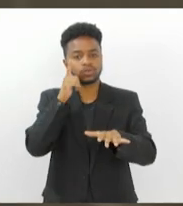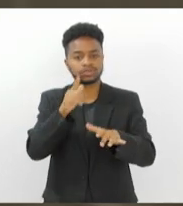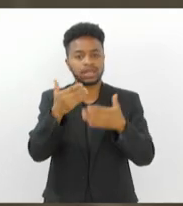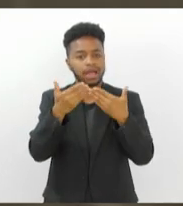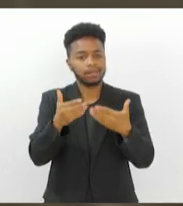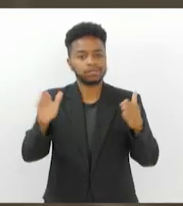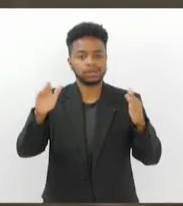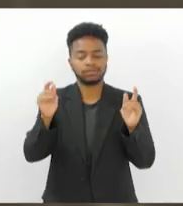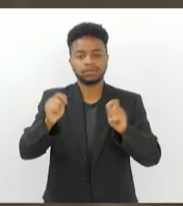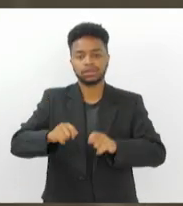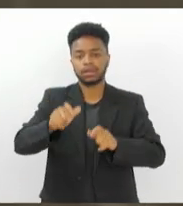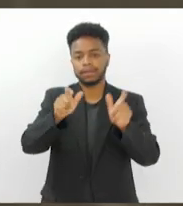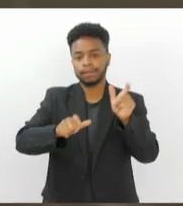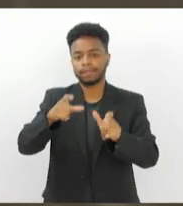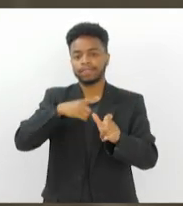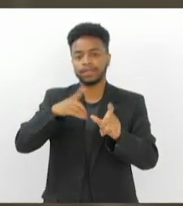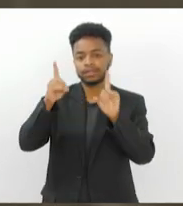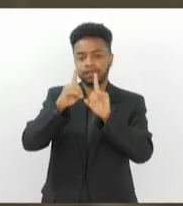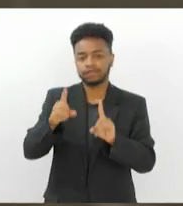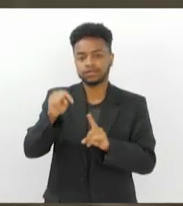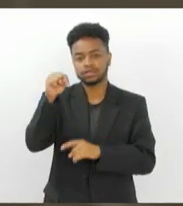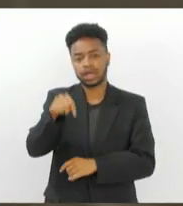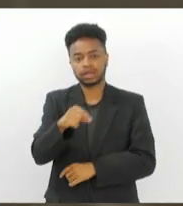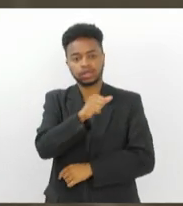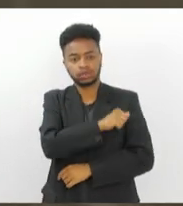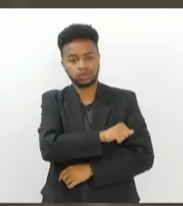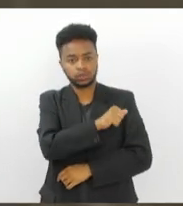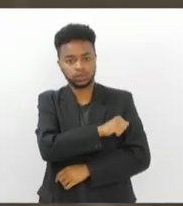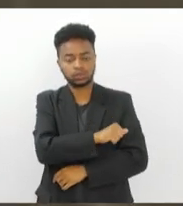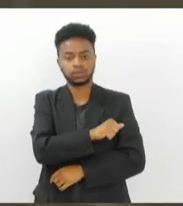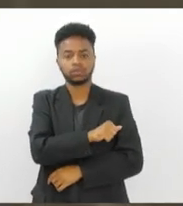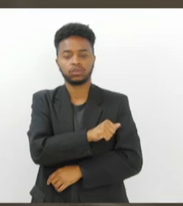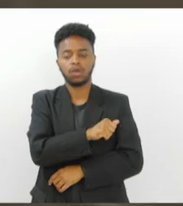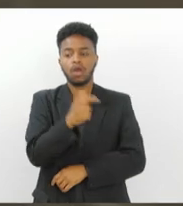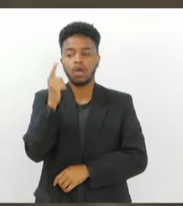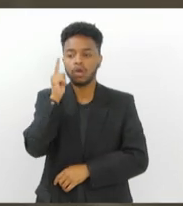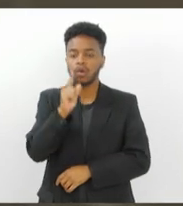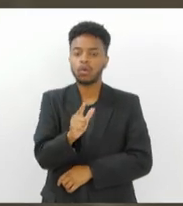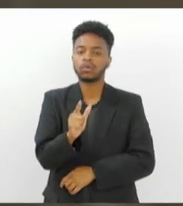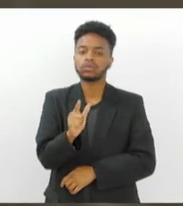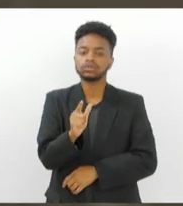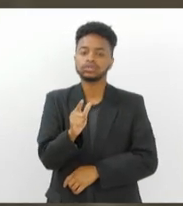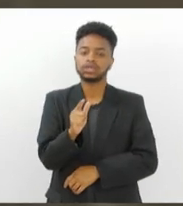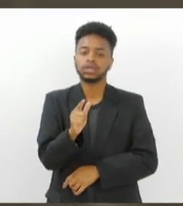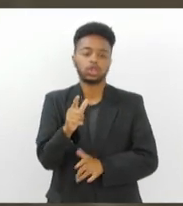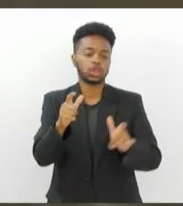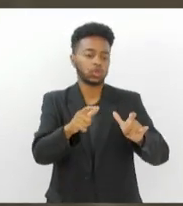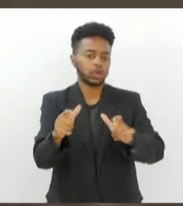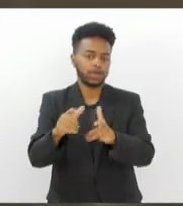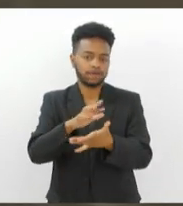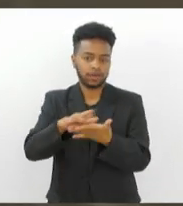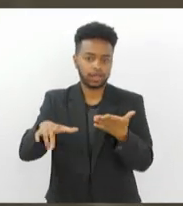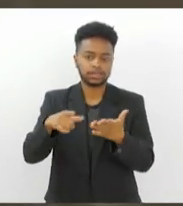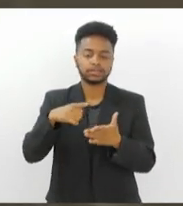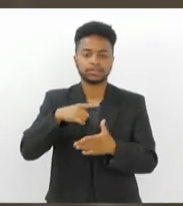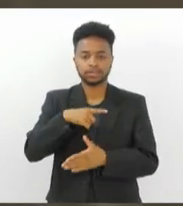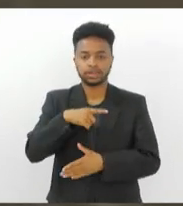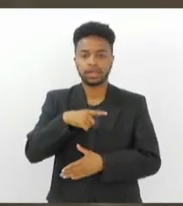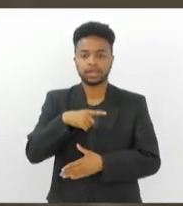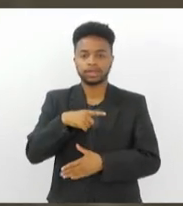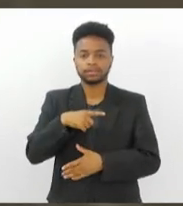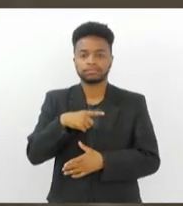as pessoas com deficiência do nosso do nosso Estado do Rio de Janeiro consiga em suas regiões tem um local para